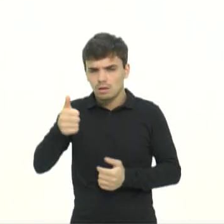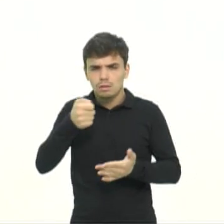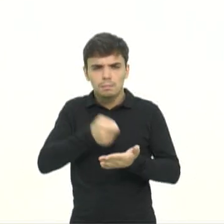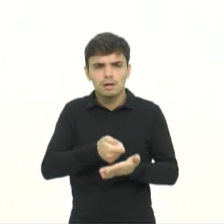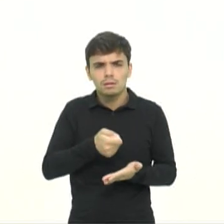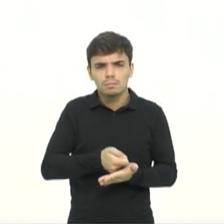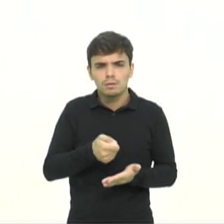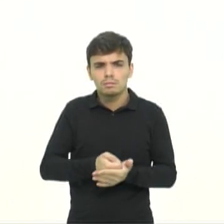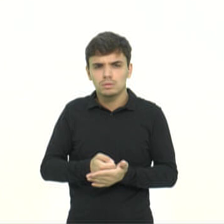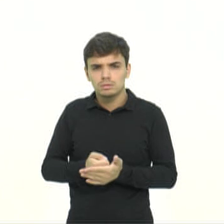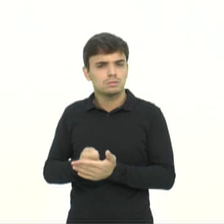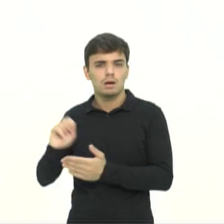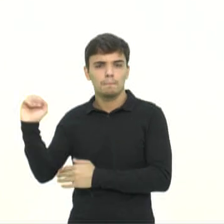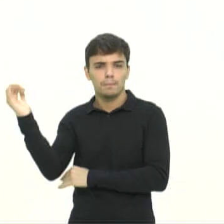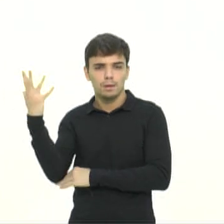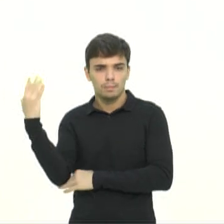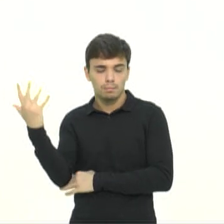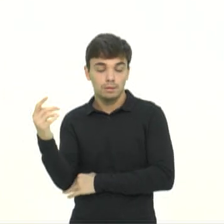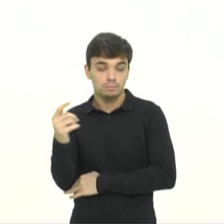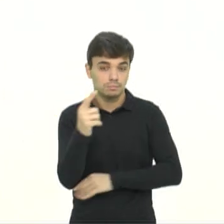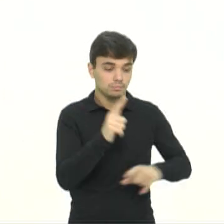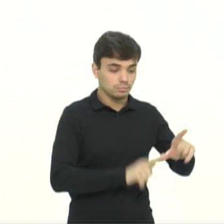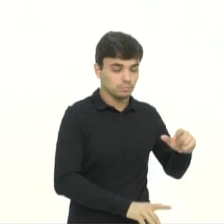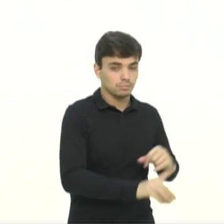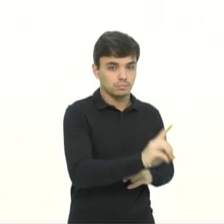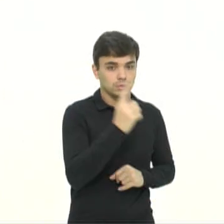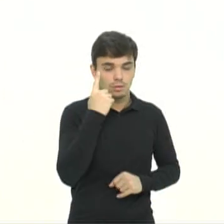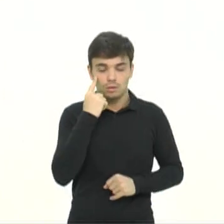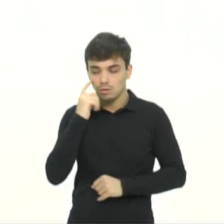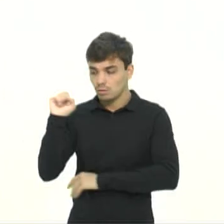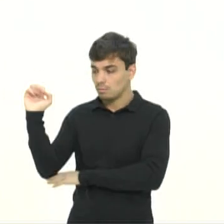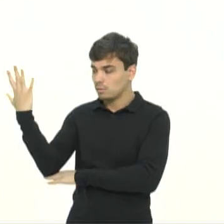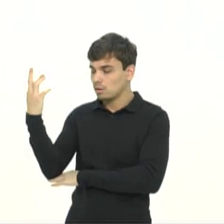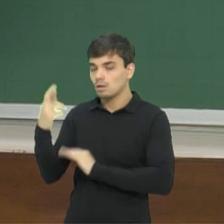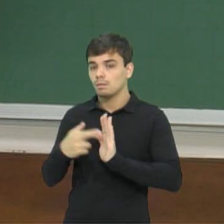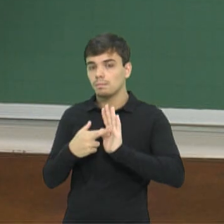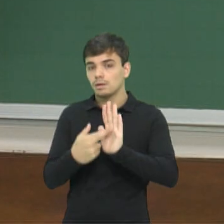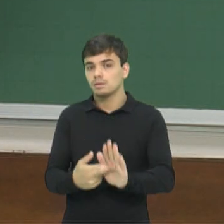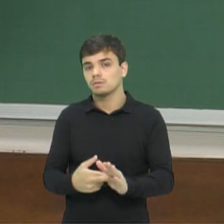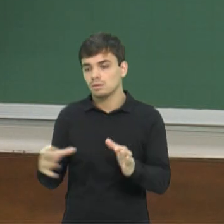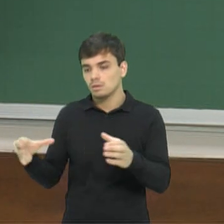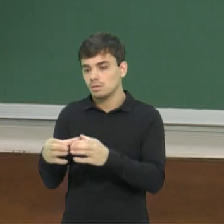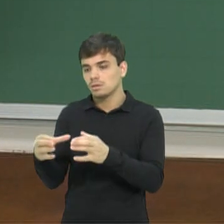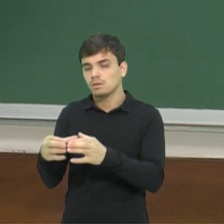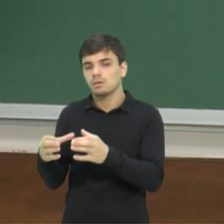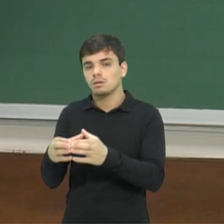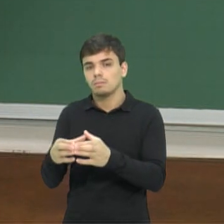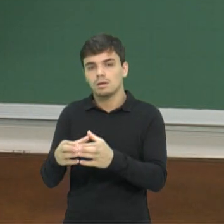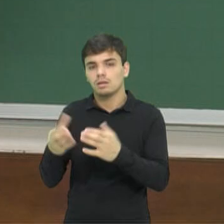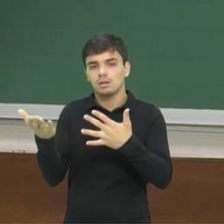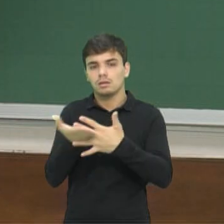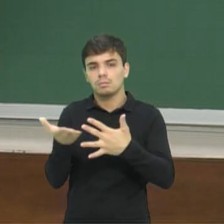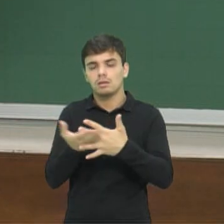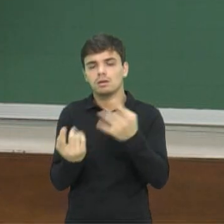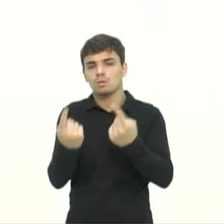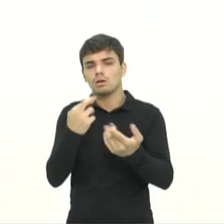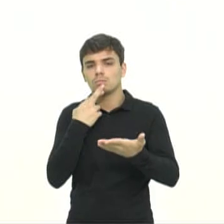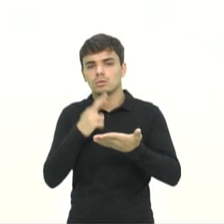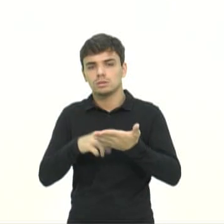em termos ambientais. E letra D, arbustos geralmente representam comunidades intermediárias. Qual que é a resposta